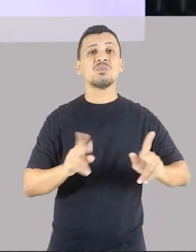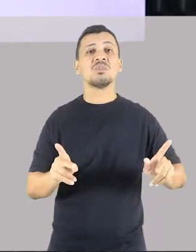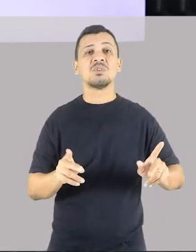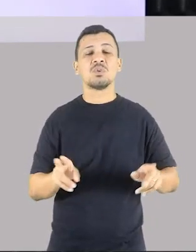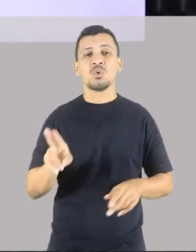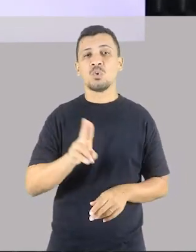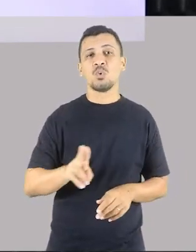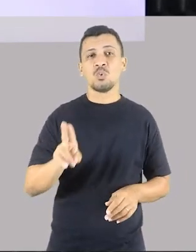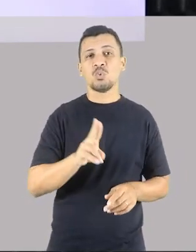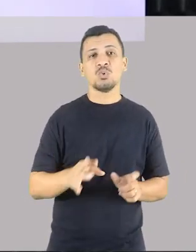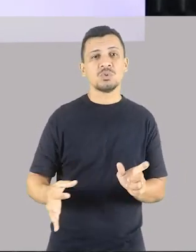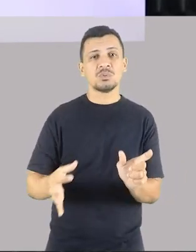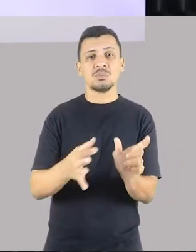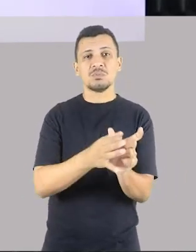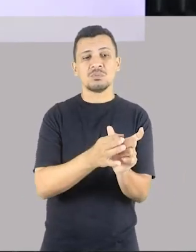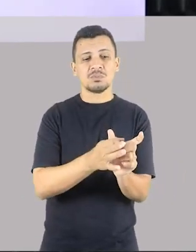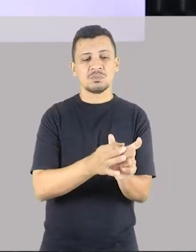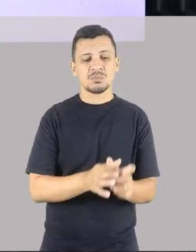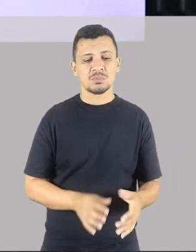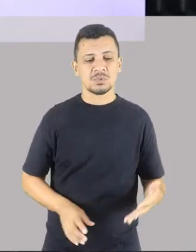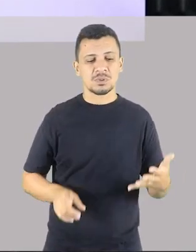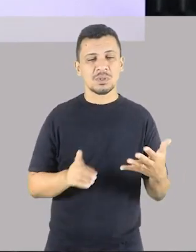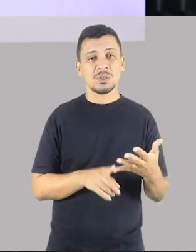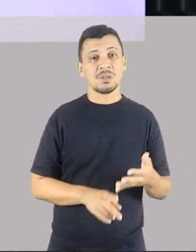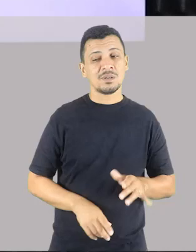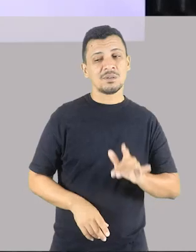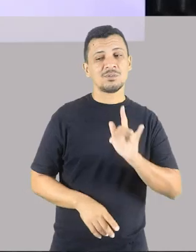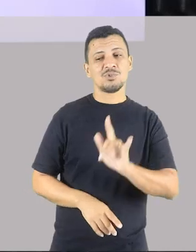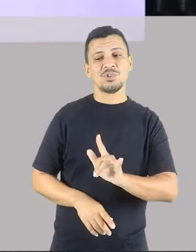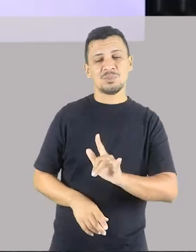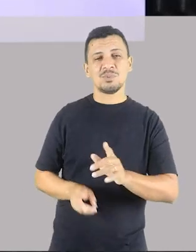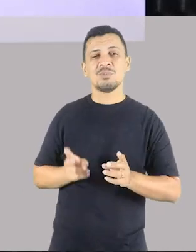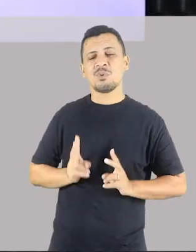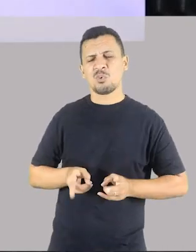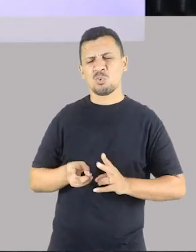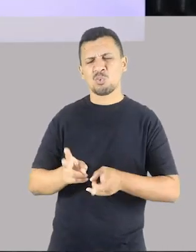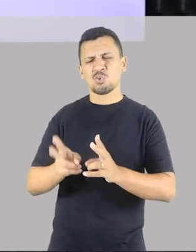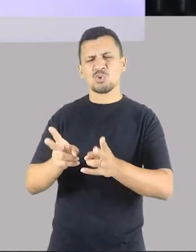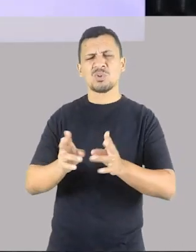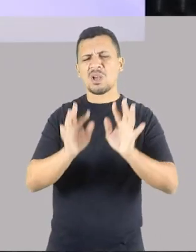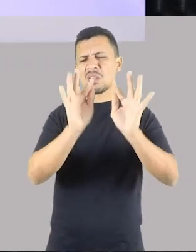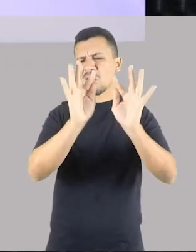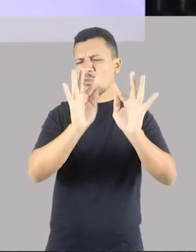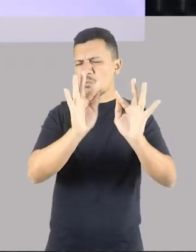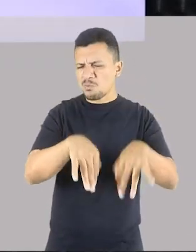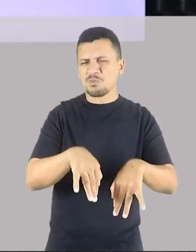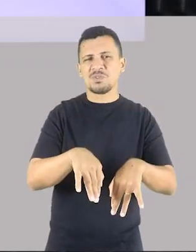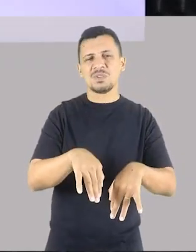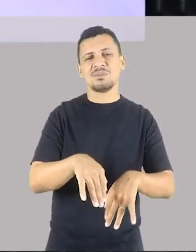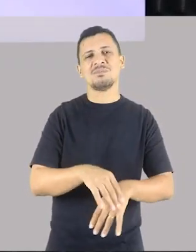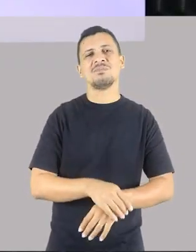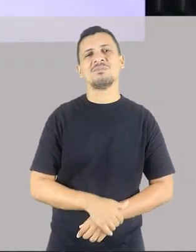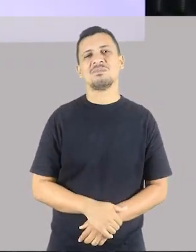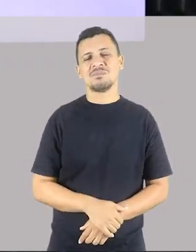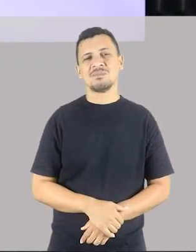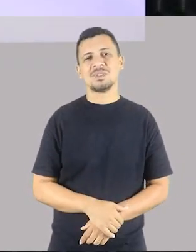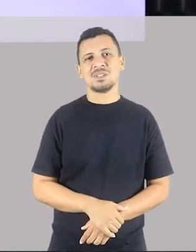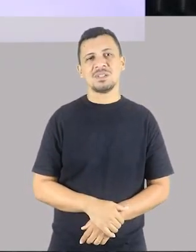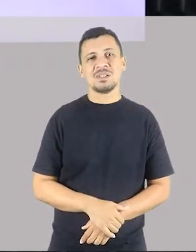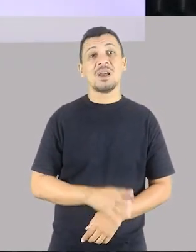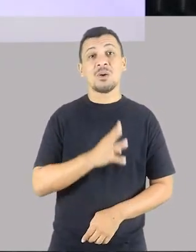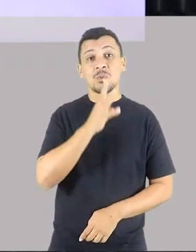uso do conectivo, né? Eu te amo e vou continuar te amando até o fim da eternidade. Olha só como aqui é